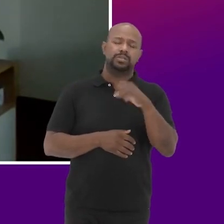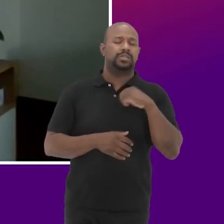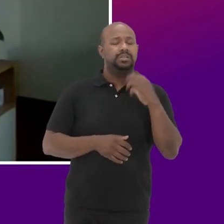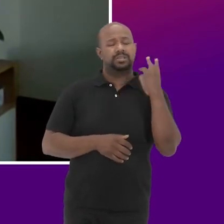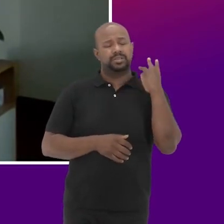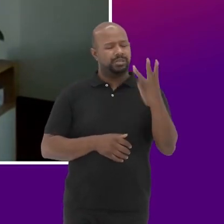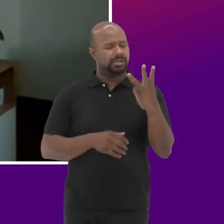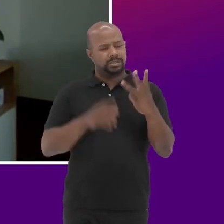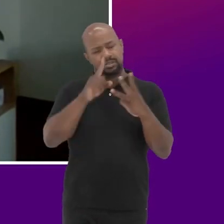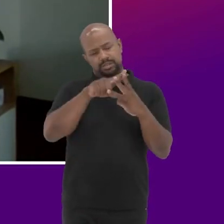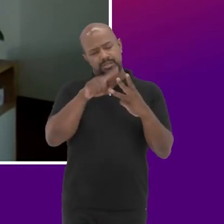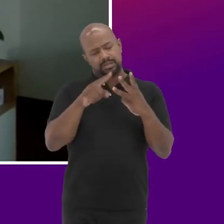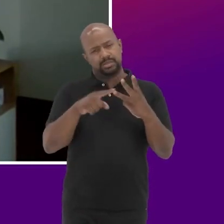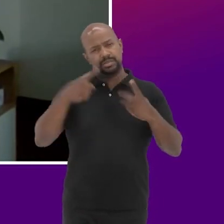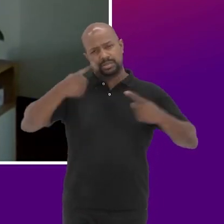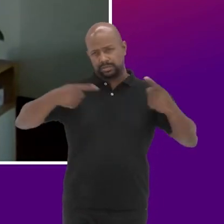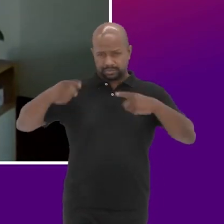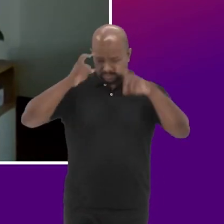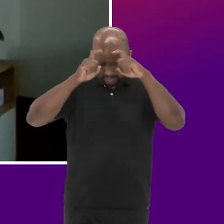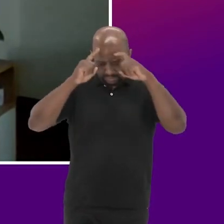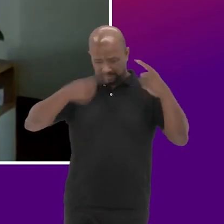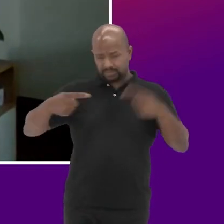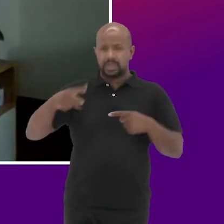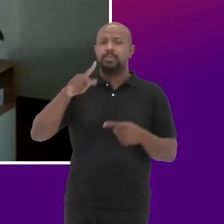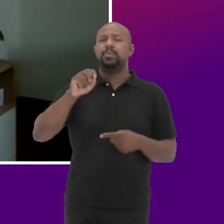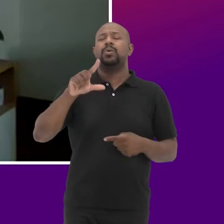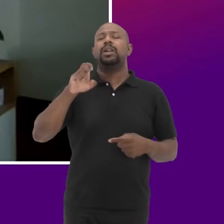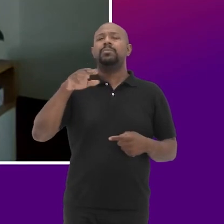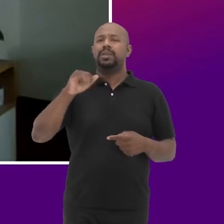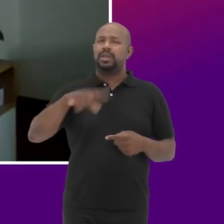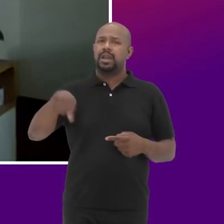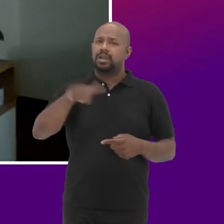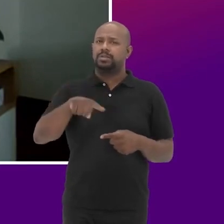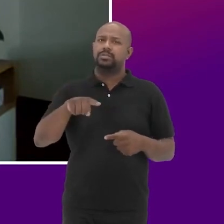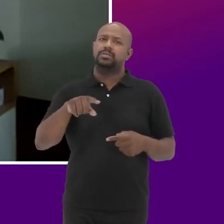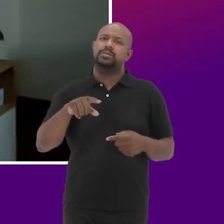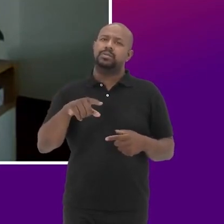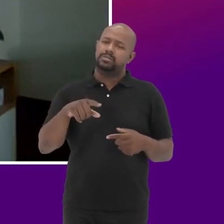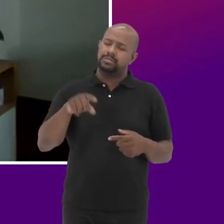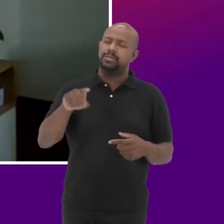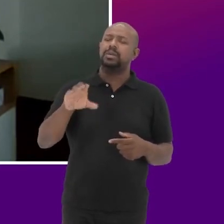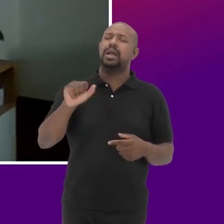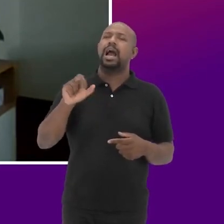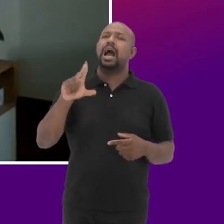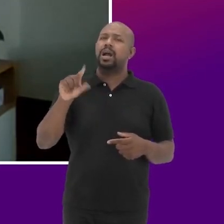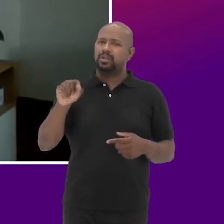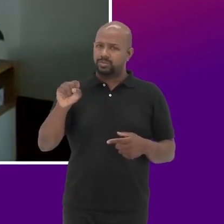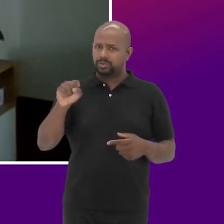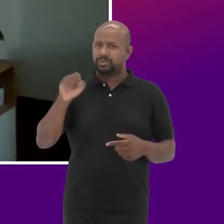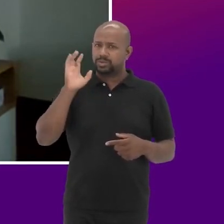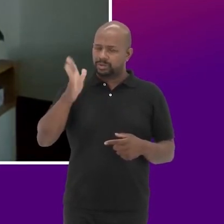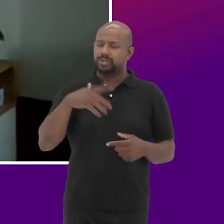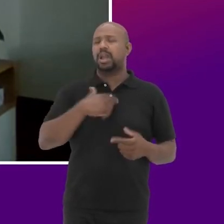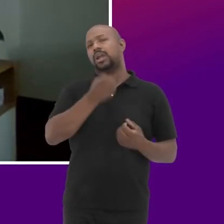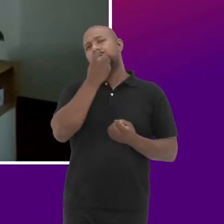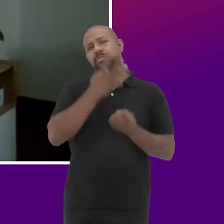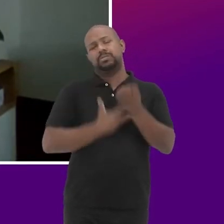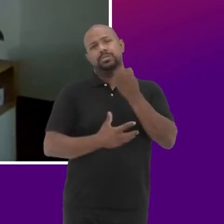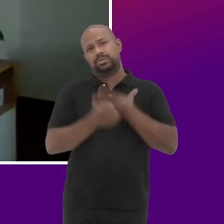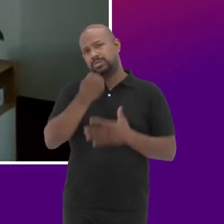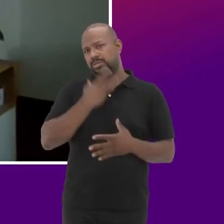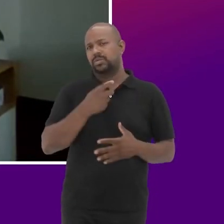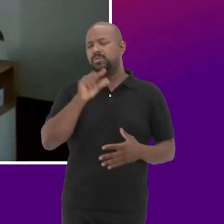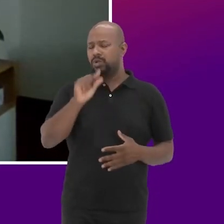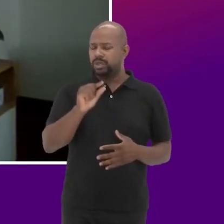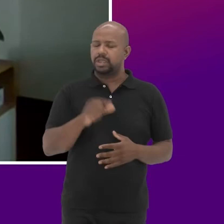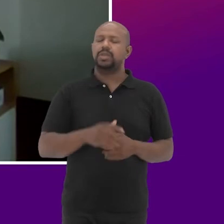existem 3 questões de discussão ou de polêmica em relação aos quais o Carlos já nos adiantou